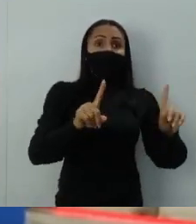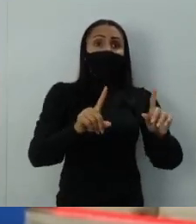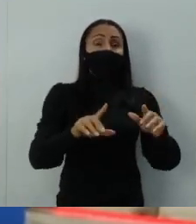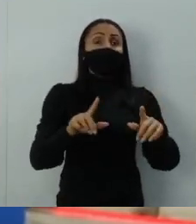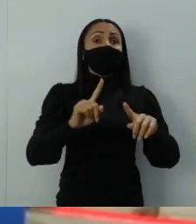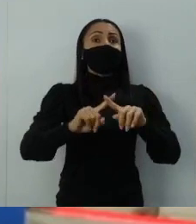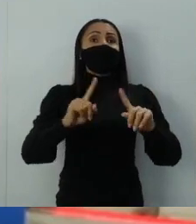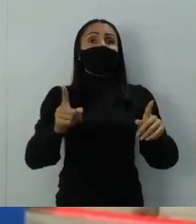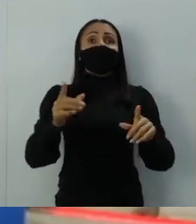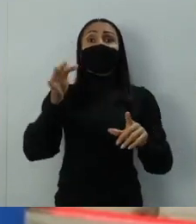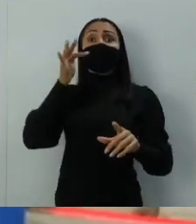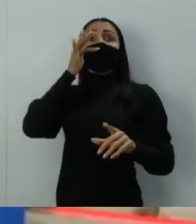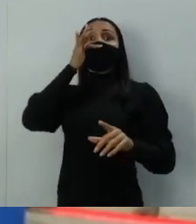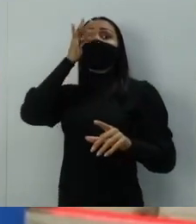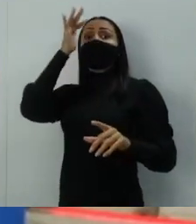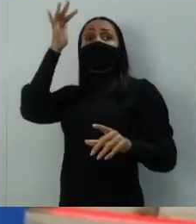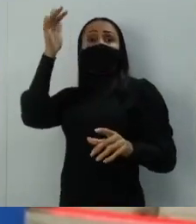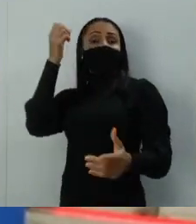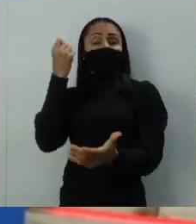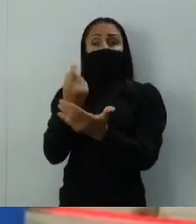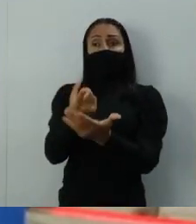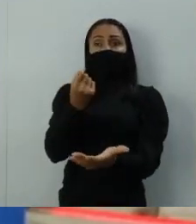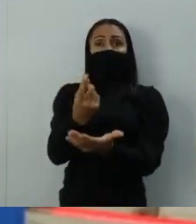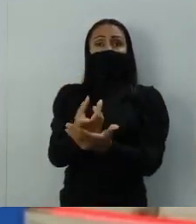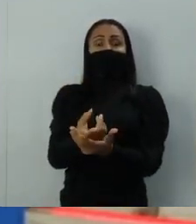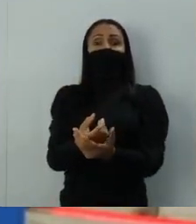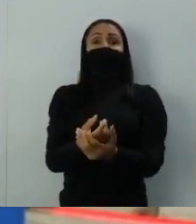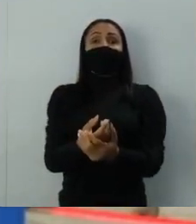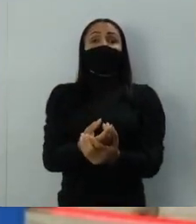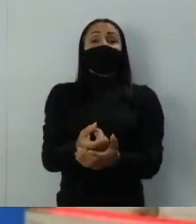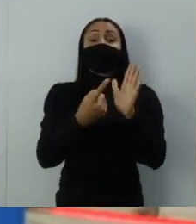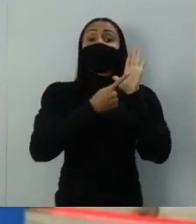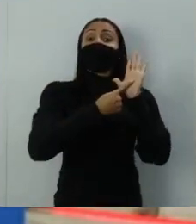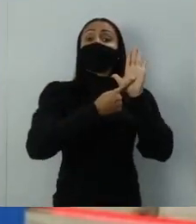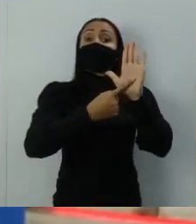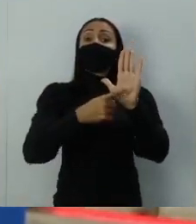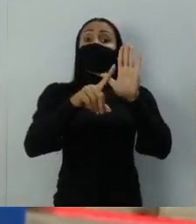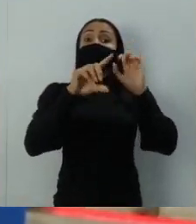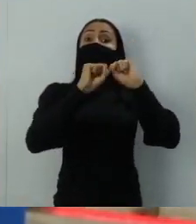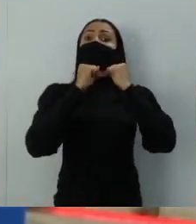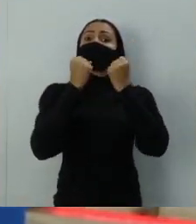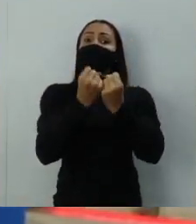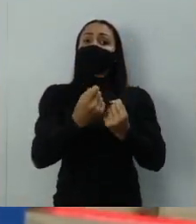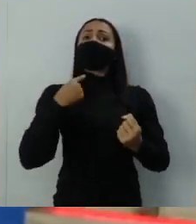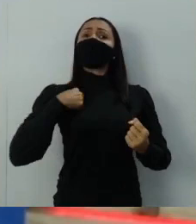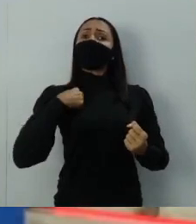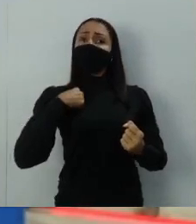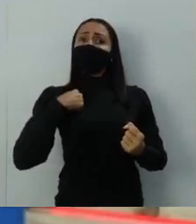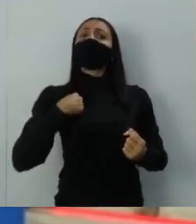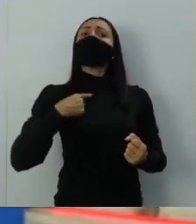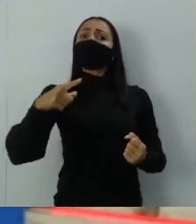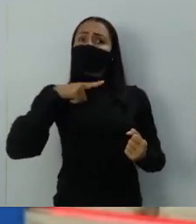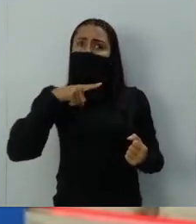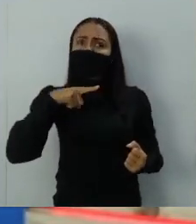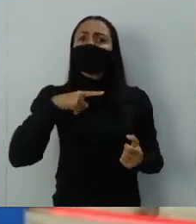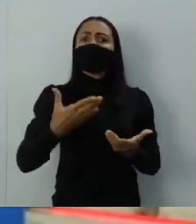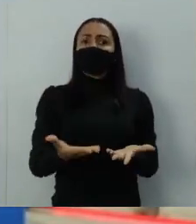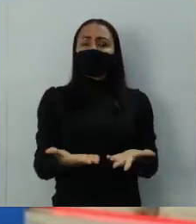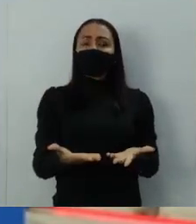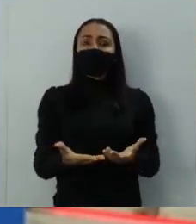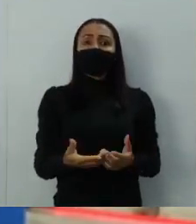aquilo para demonstrar muitas vezes aquilo que nós não somos. E o que as pessoas pensam que nós somos?